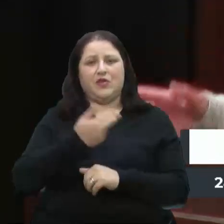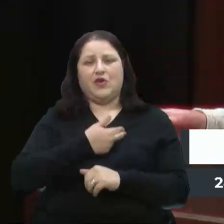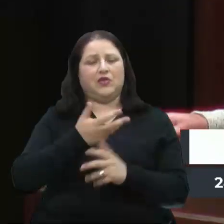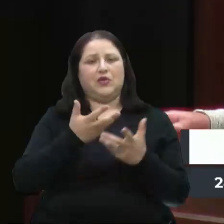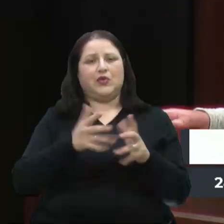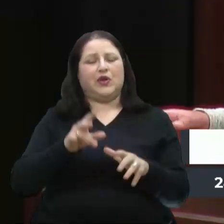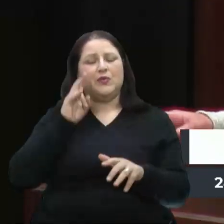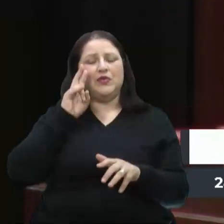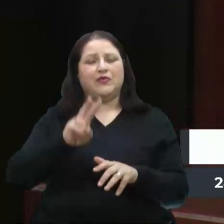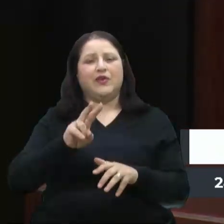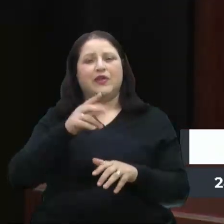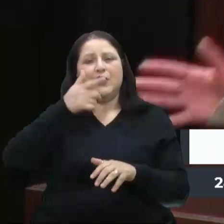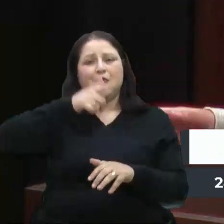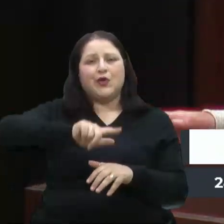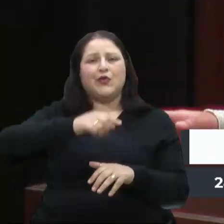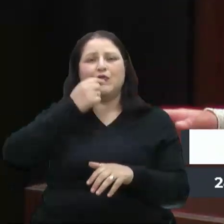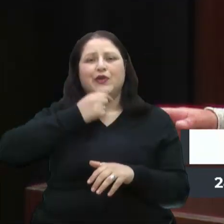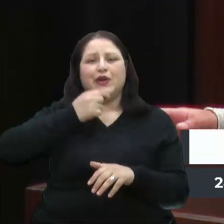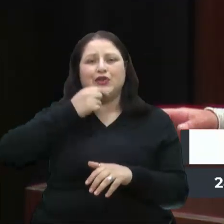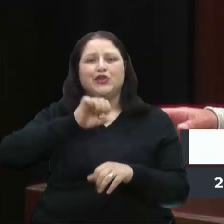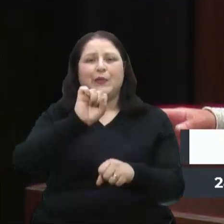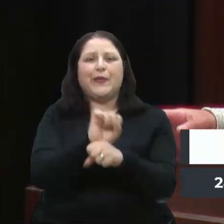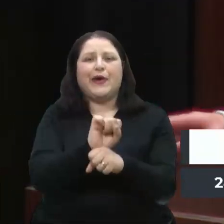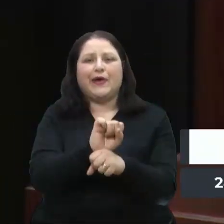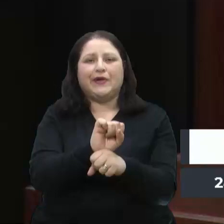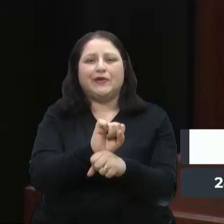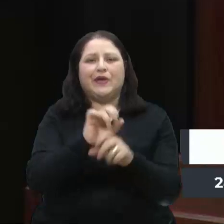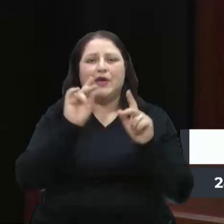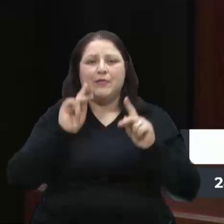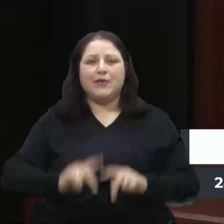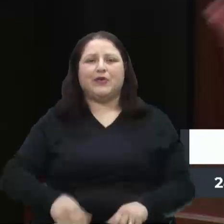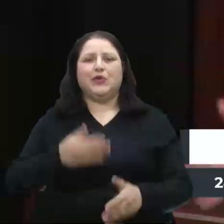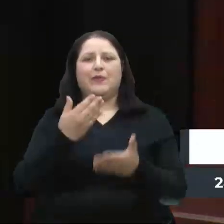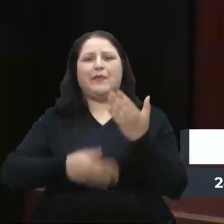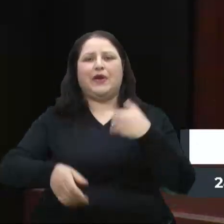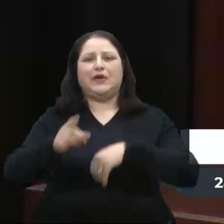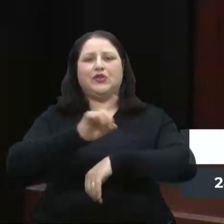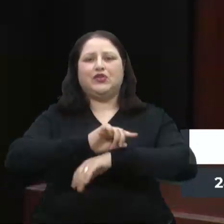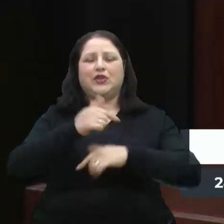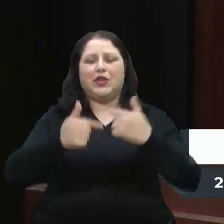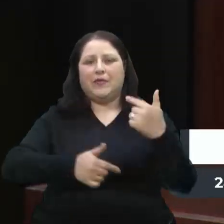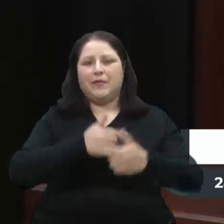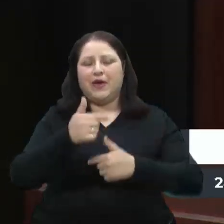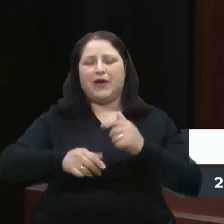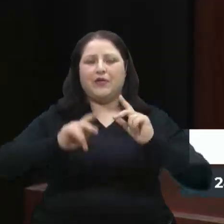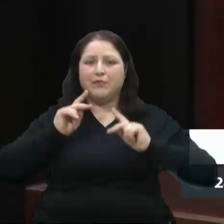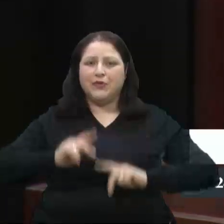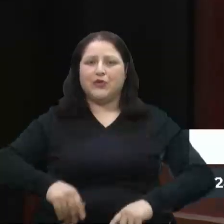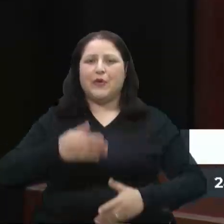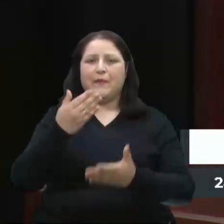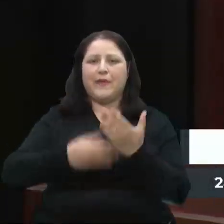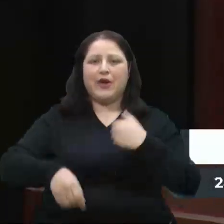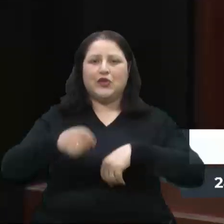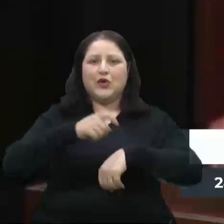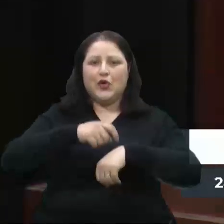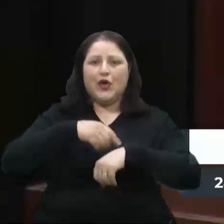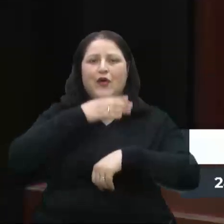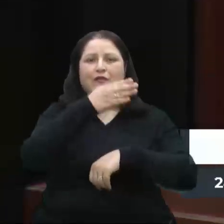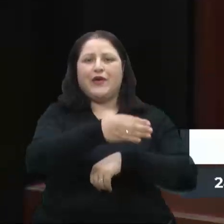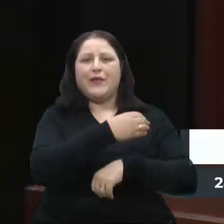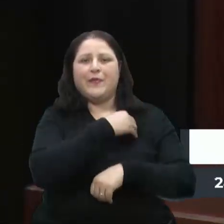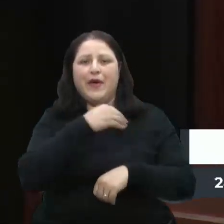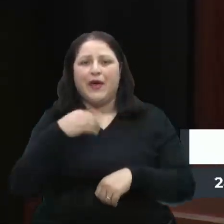a nossa cidade parando, trabalhadores perdendo seus dias de trabalho, pessoas perdendo seus horários no médico,